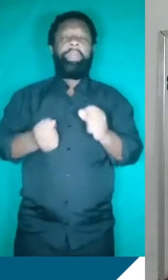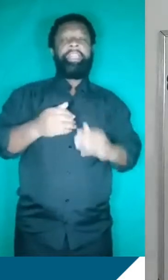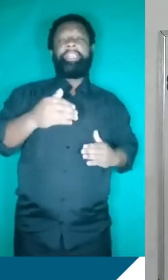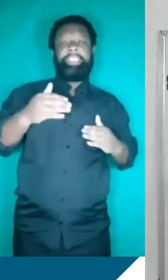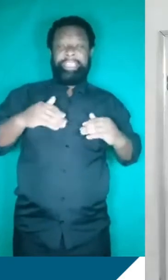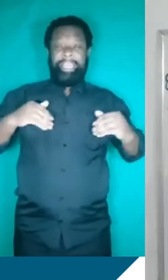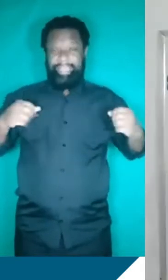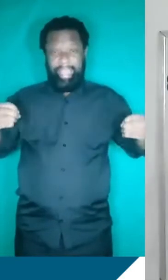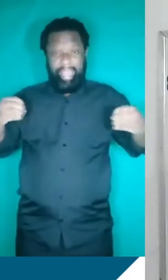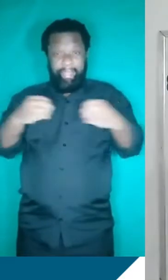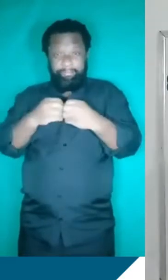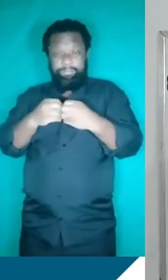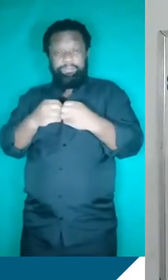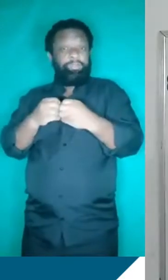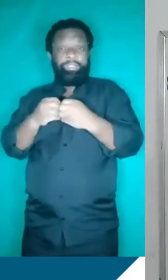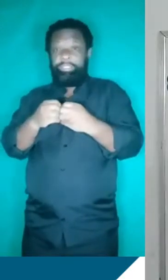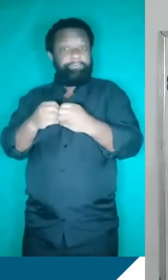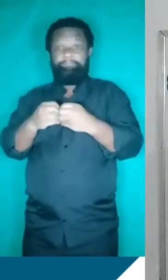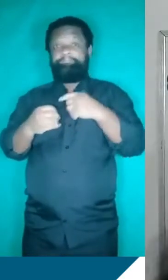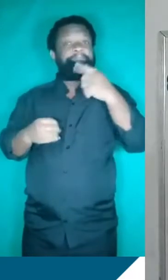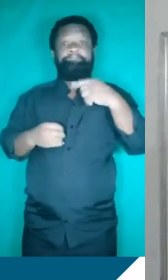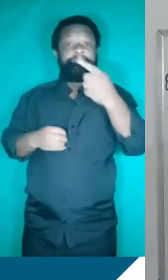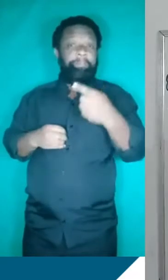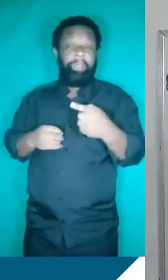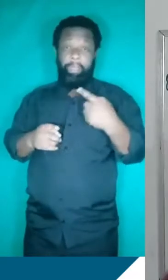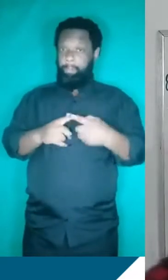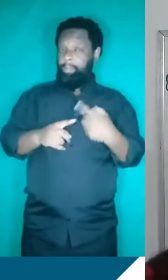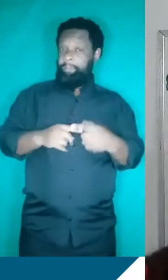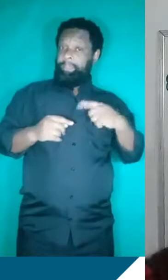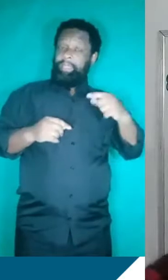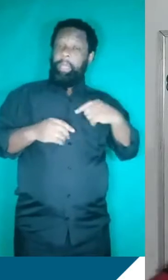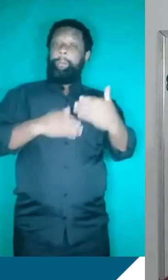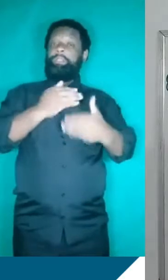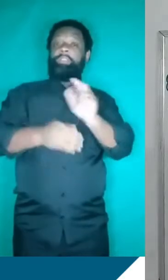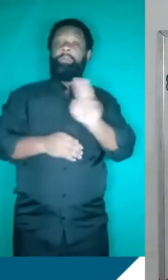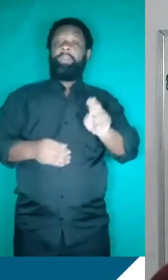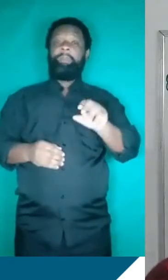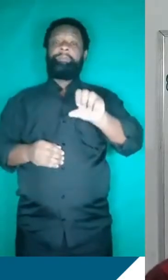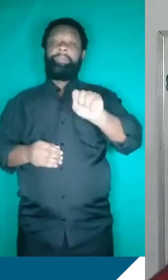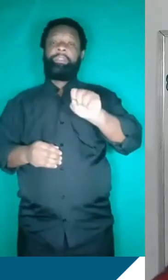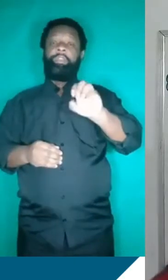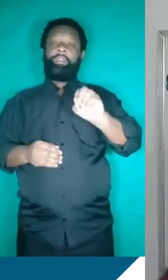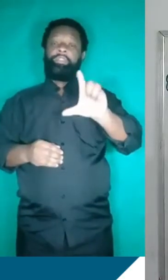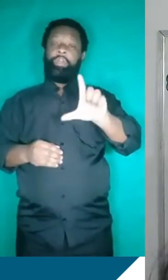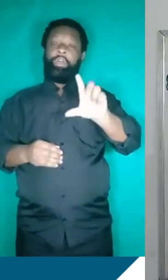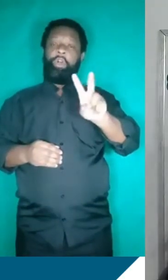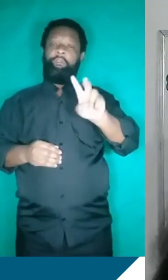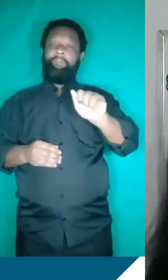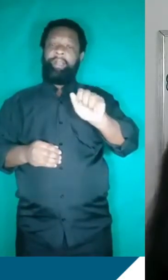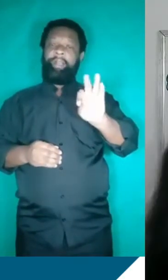que impede essa aproximação desse Na+ com esse Cl-. Esse processo se chama